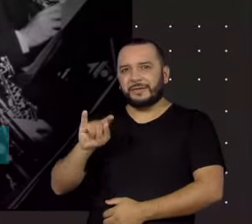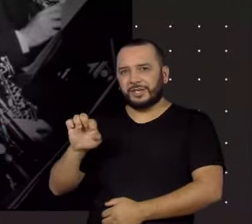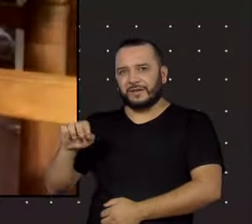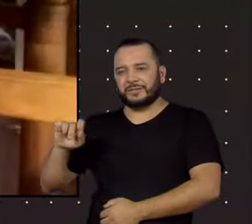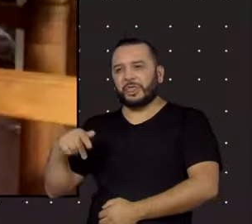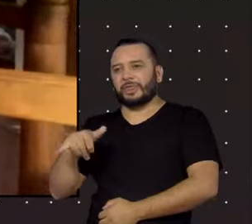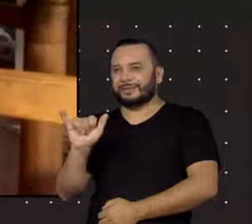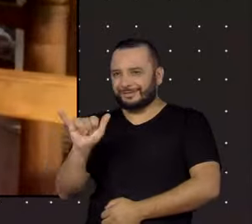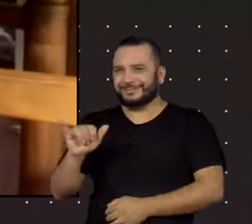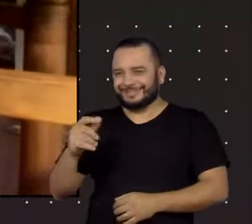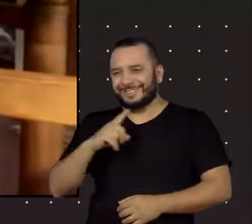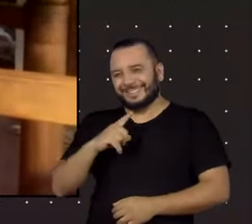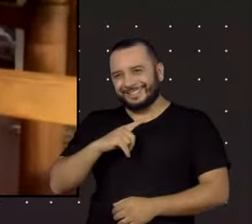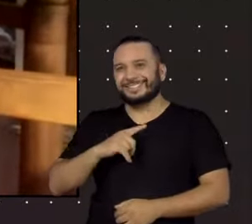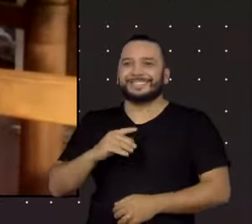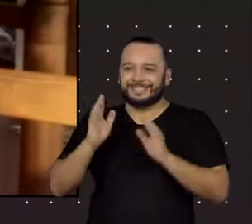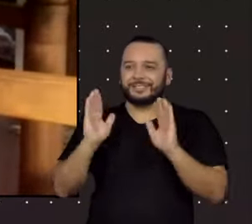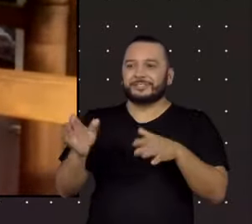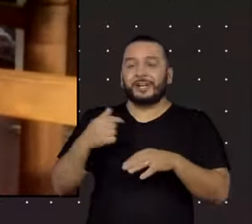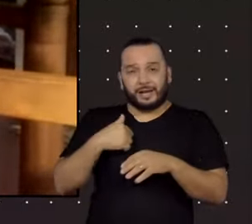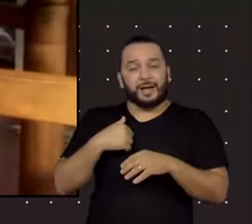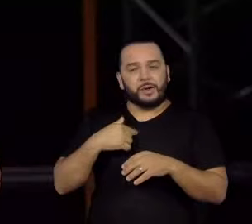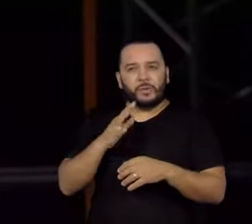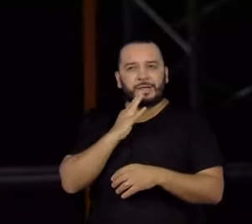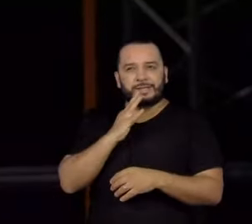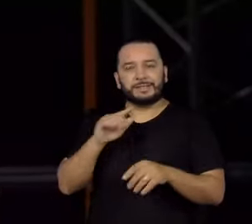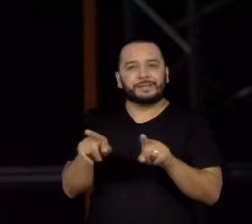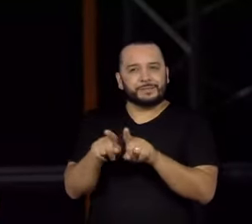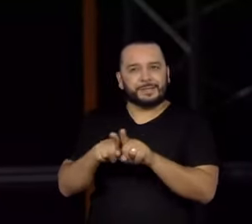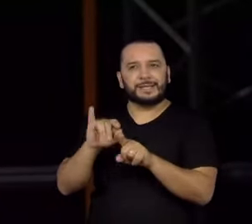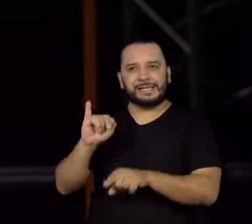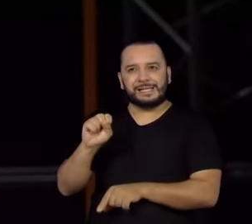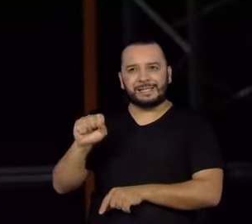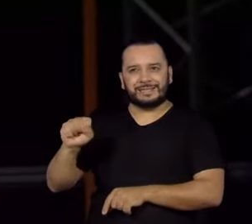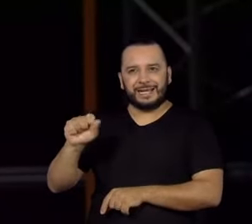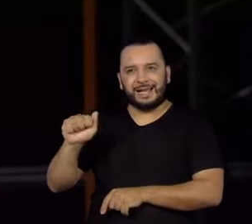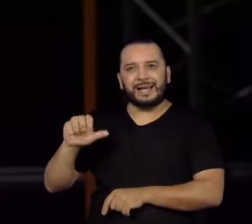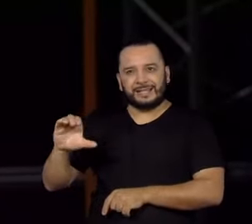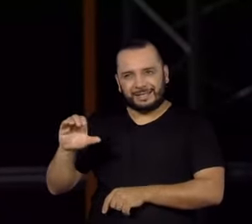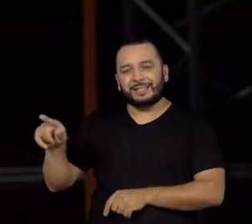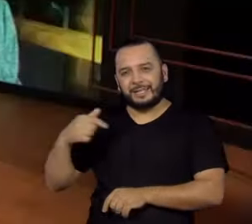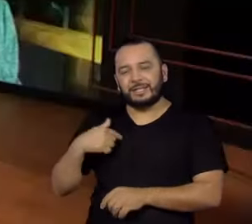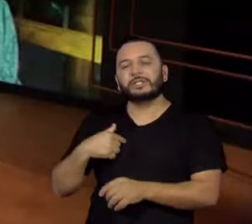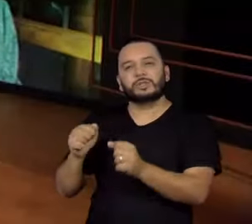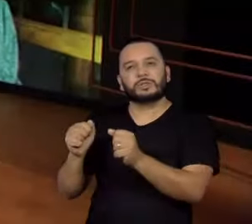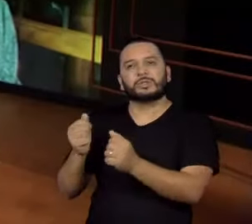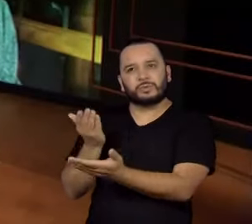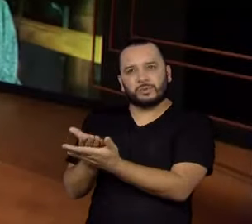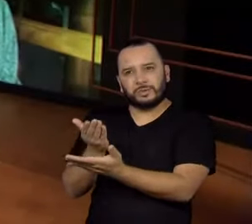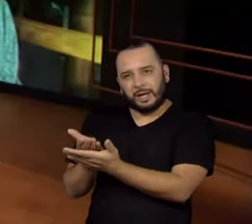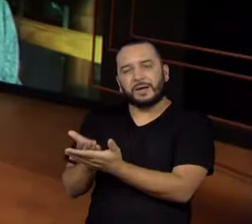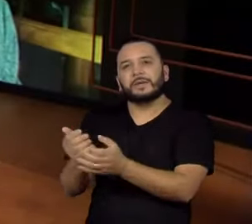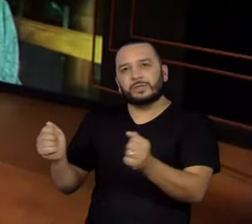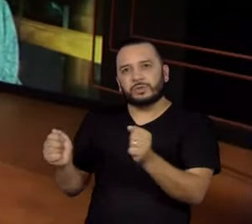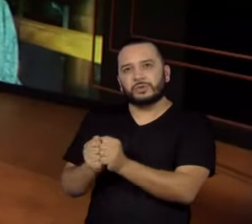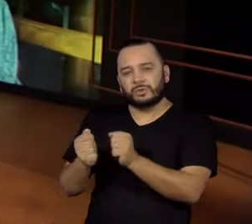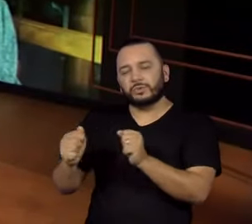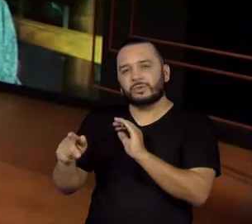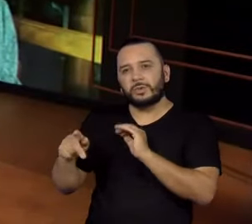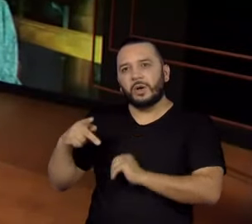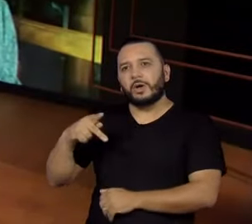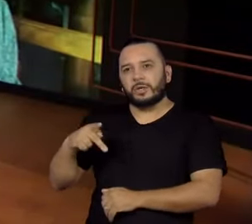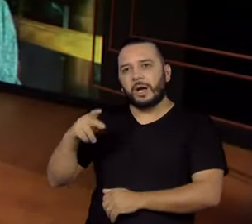concertinho da orquestra para quebrar o galho. Nesse momento eu conheci o Isaac e ele já estudava com o professor Kohlreuter, que era o grande professor de toda